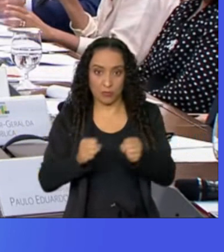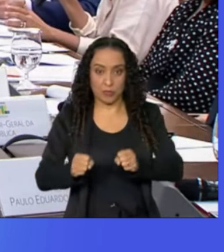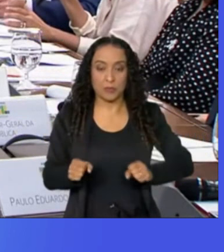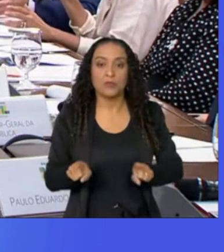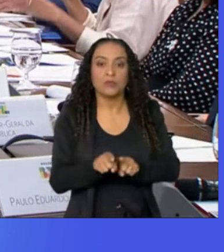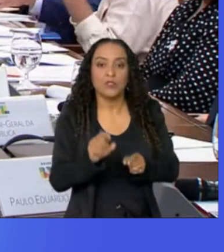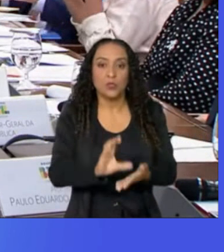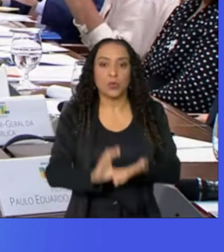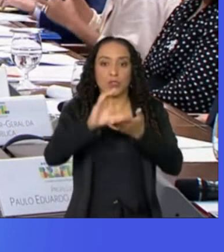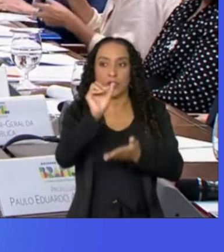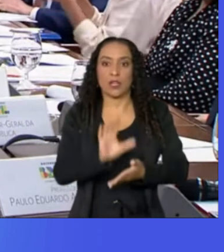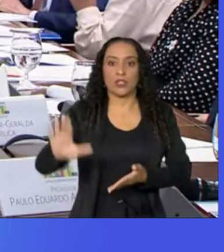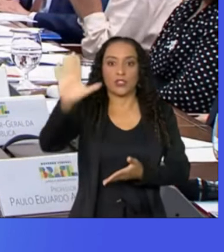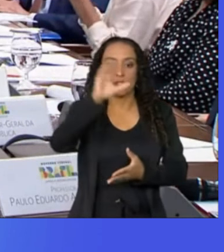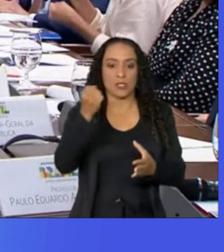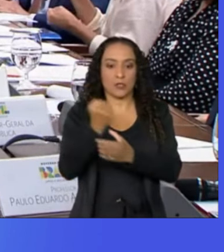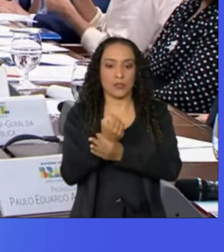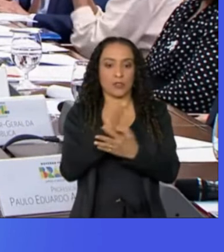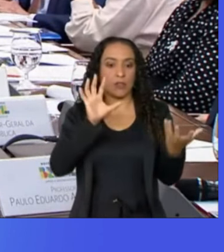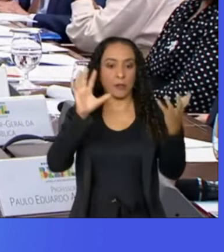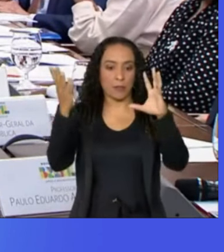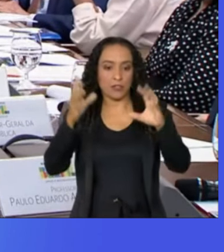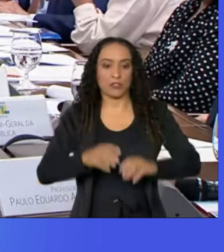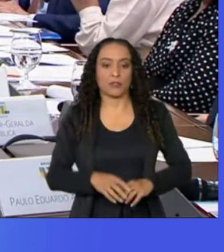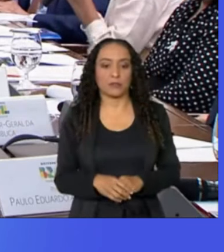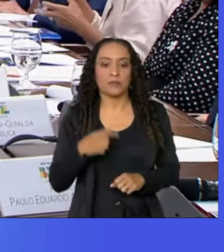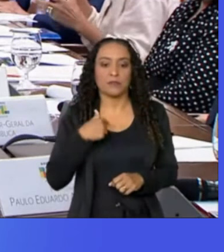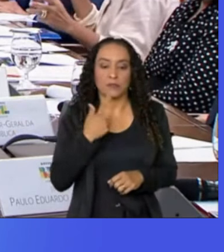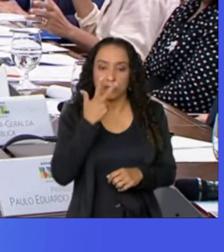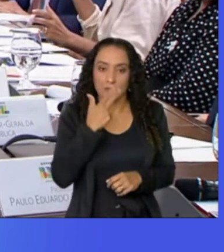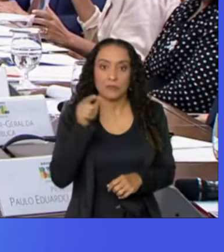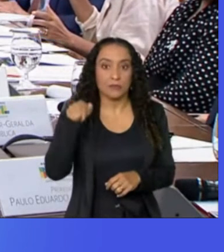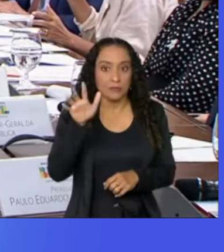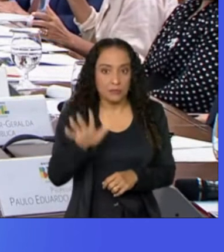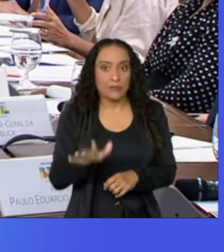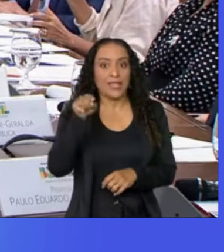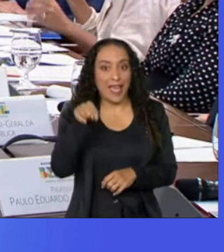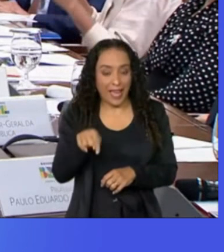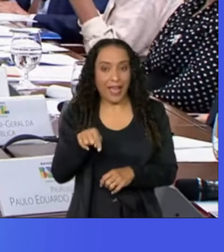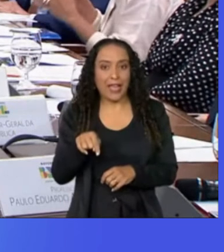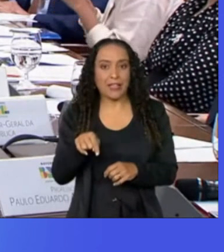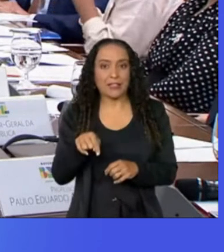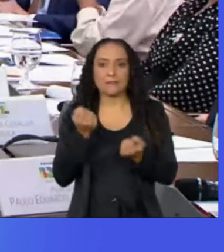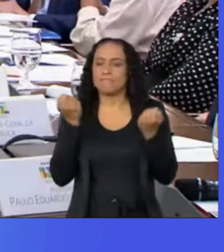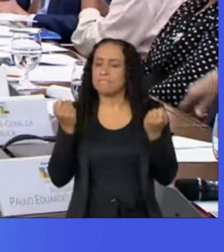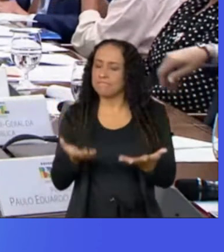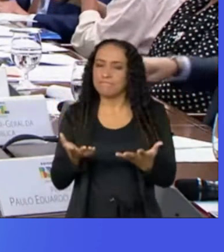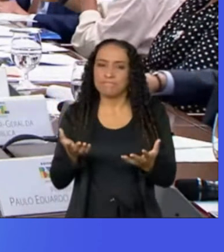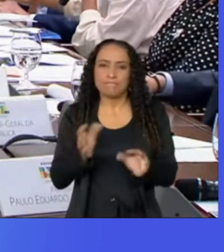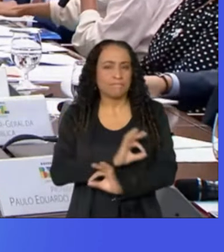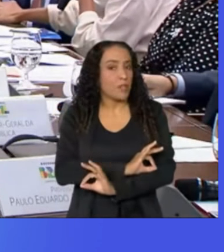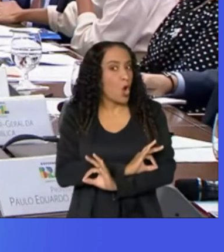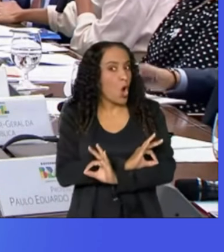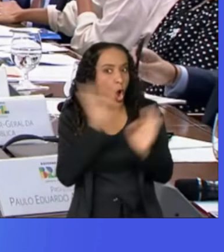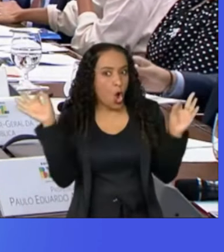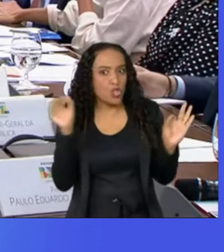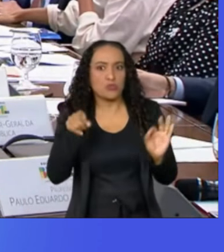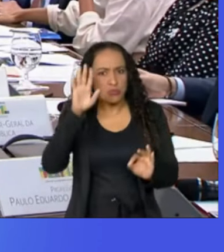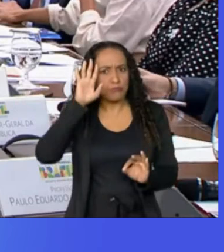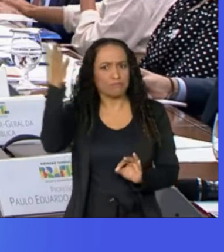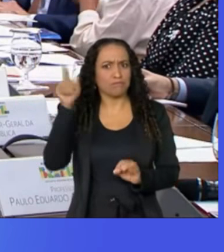conselho nacional de segurança climática Eu acho que isso é uma grande sacada que o senhor teve